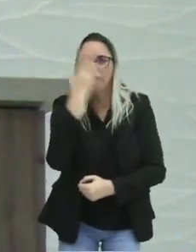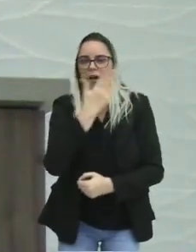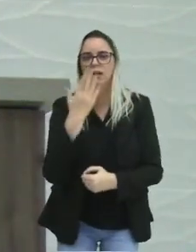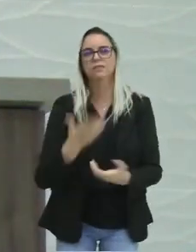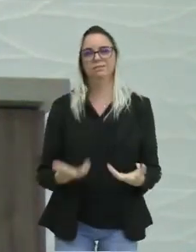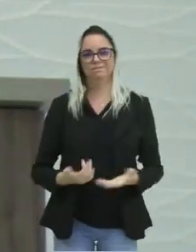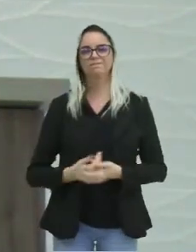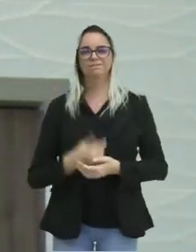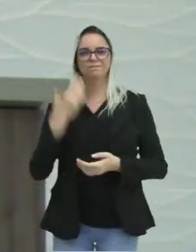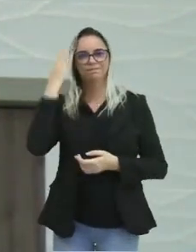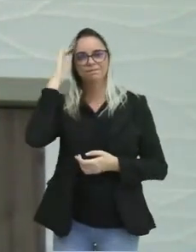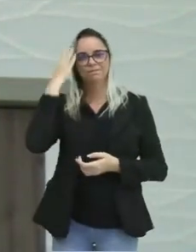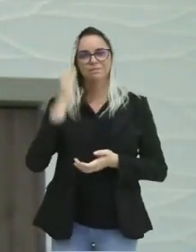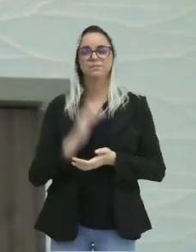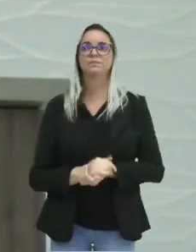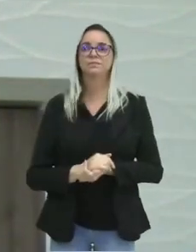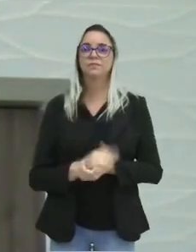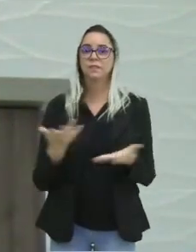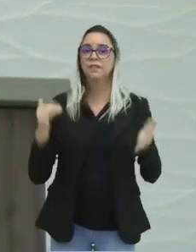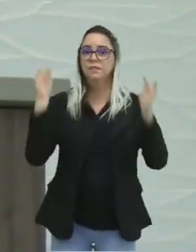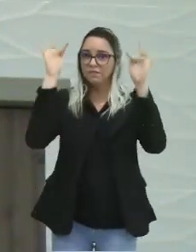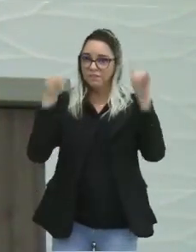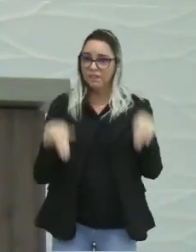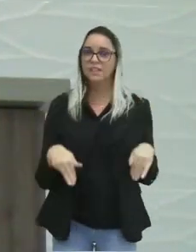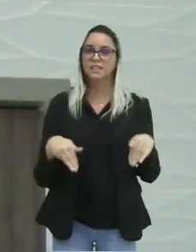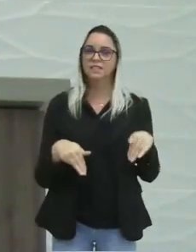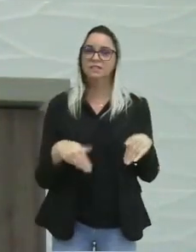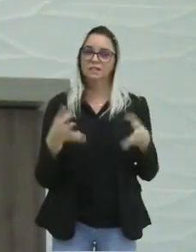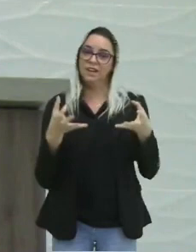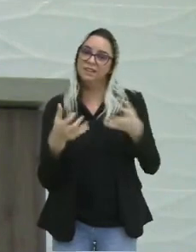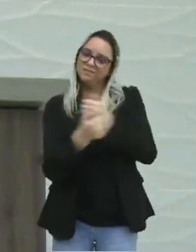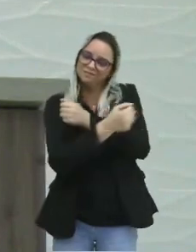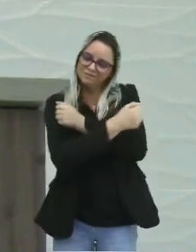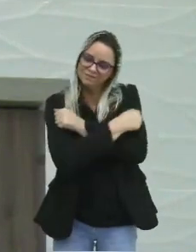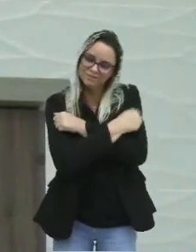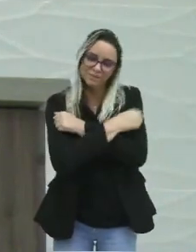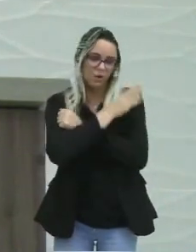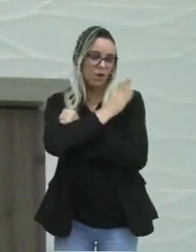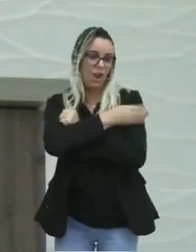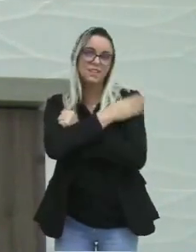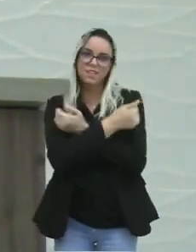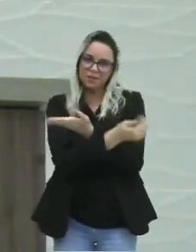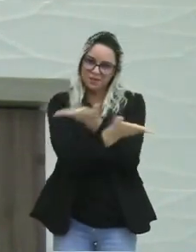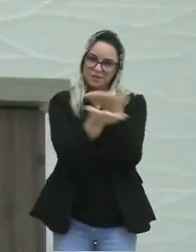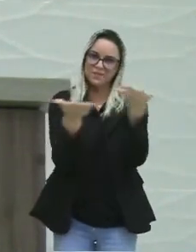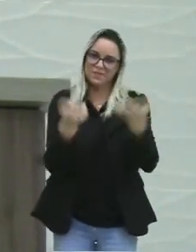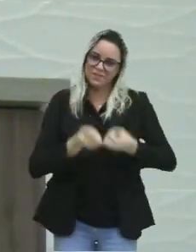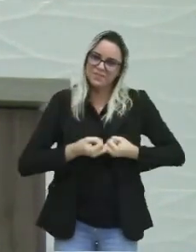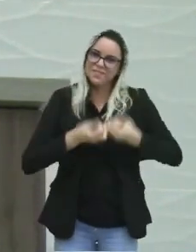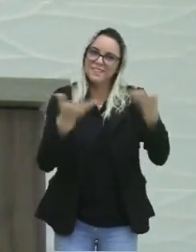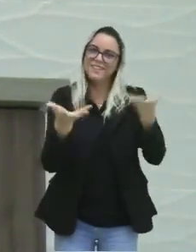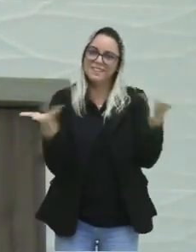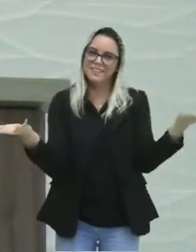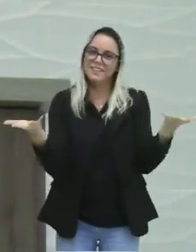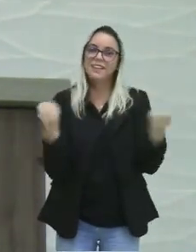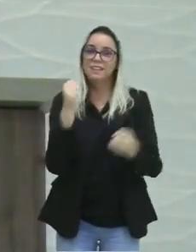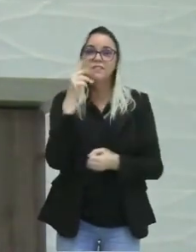Quero finalizar deixando aqui um abraço no coração de todos os sombentenses que estão nesse momento aqui